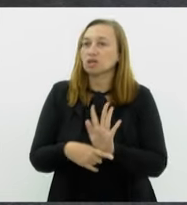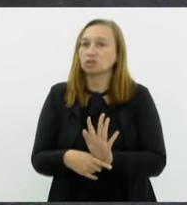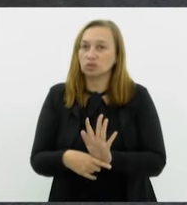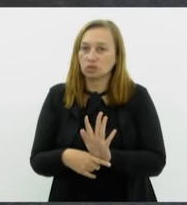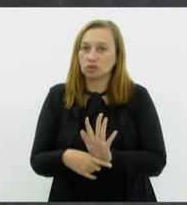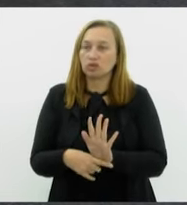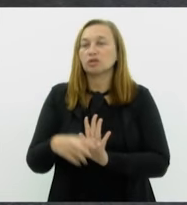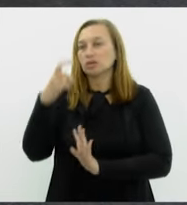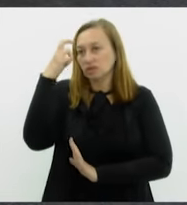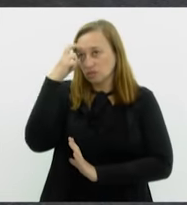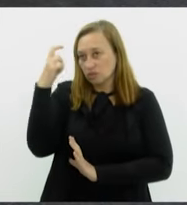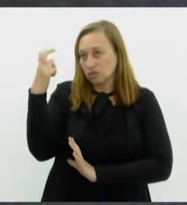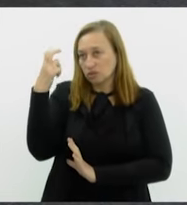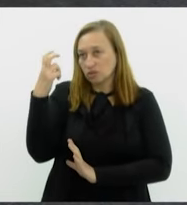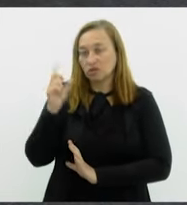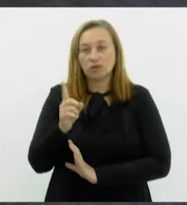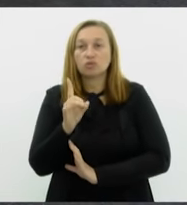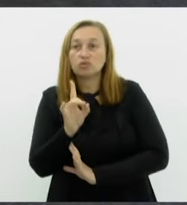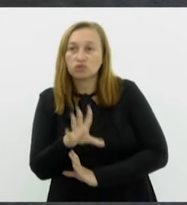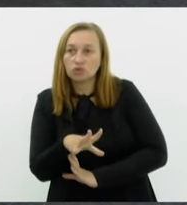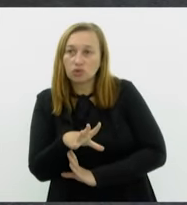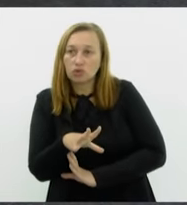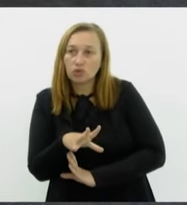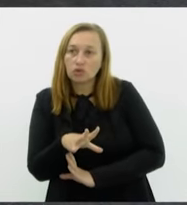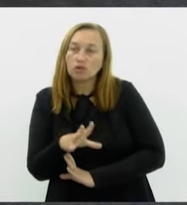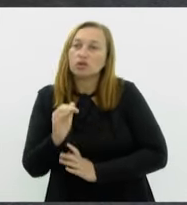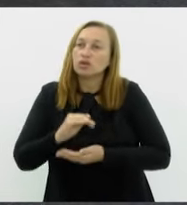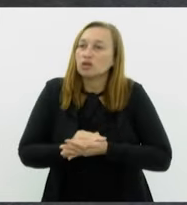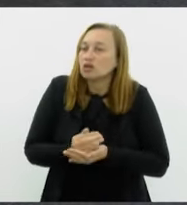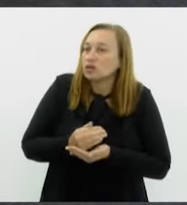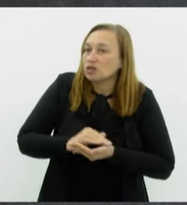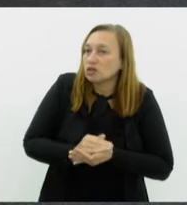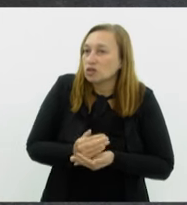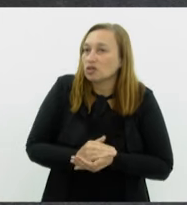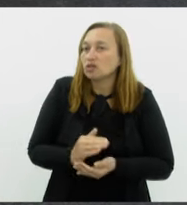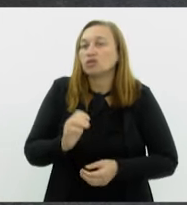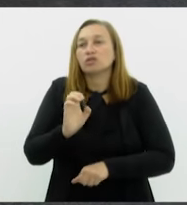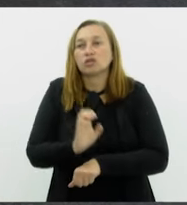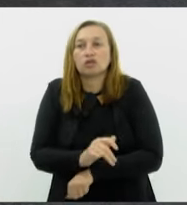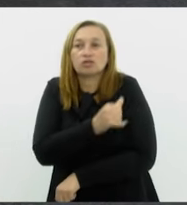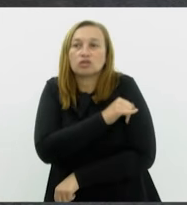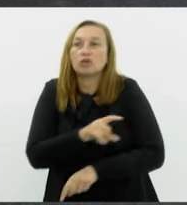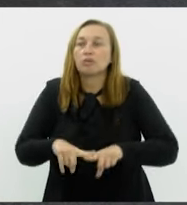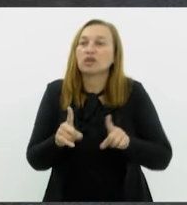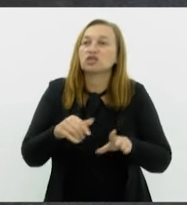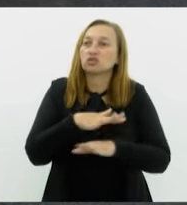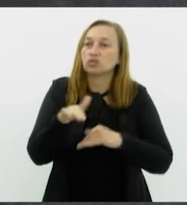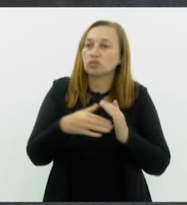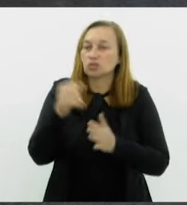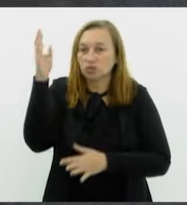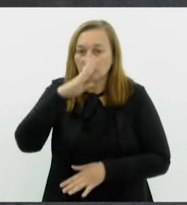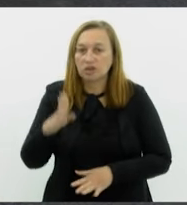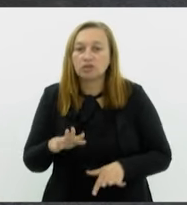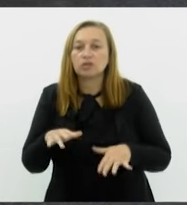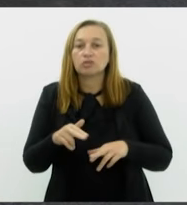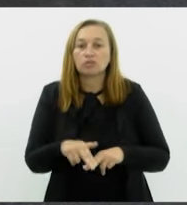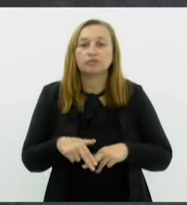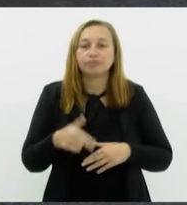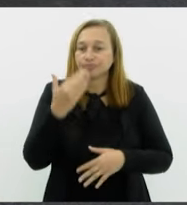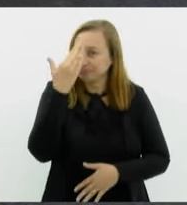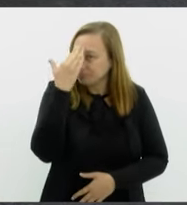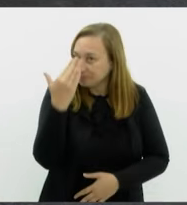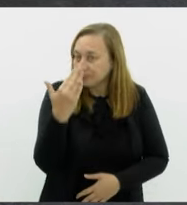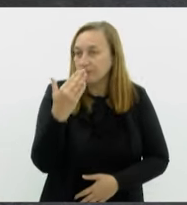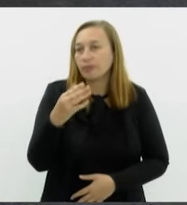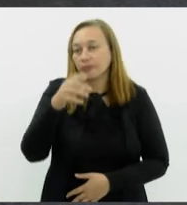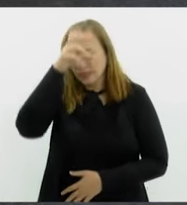riqueza cultural, não só, claro, de Rio das Ostras, do estado do Rio de Janeiro, mas também de todo o Brasil. Portanto, queria agradecer,